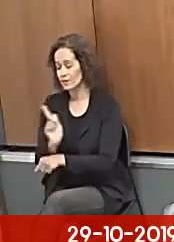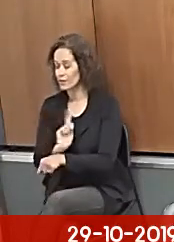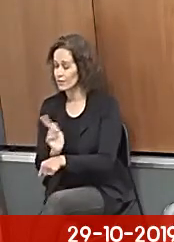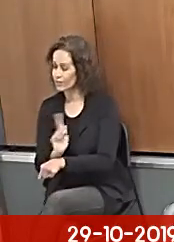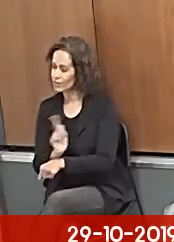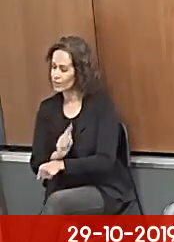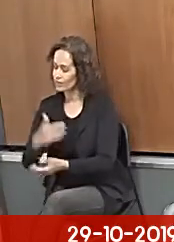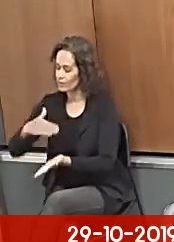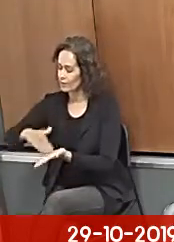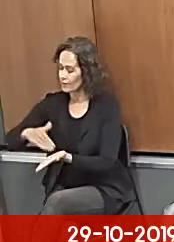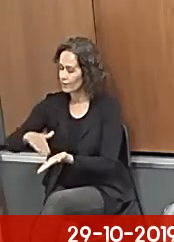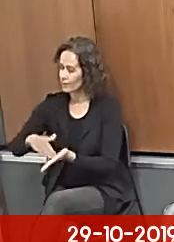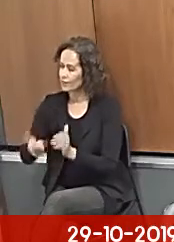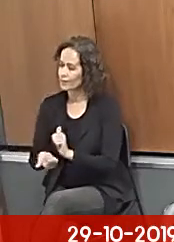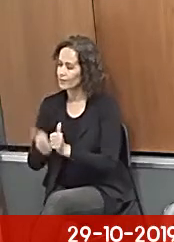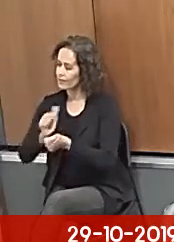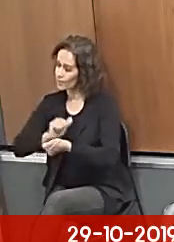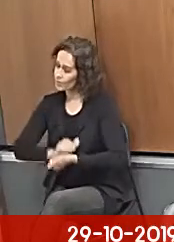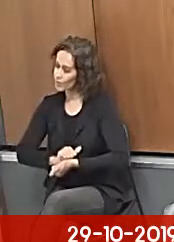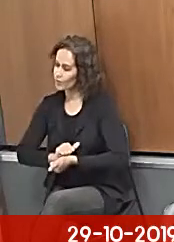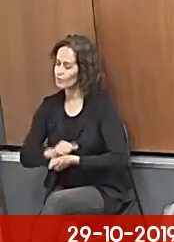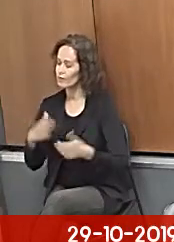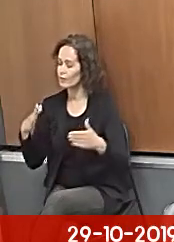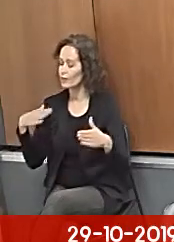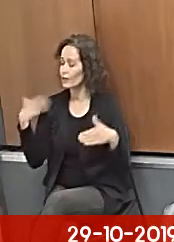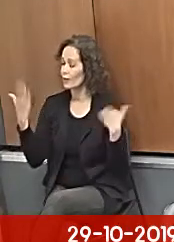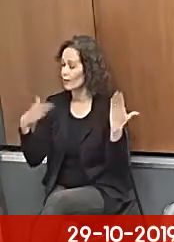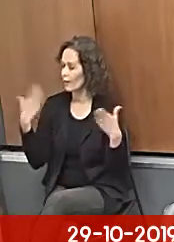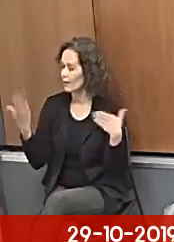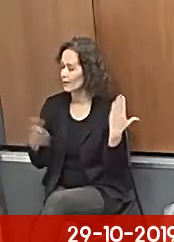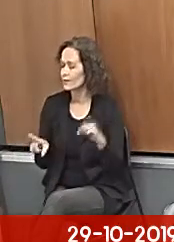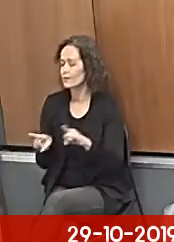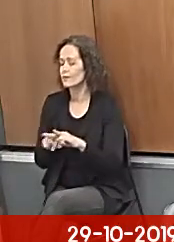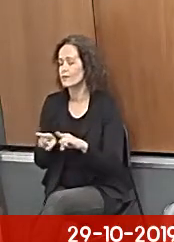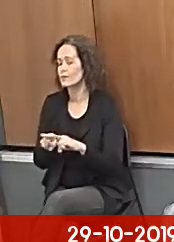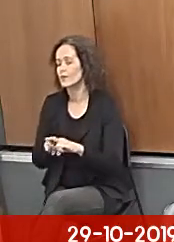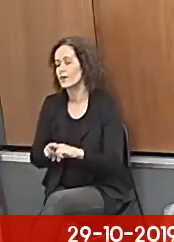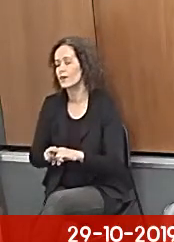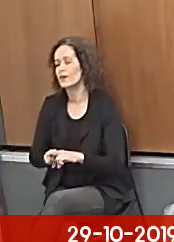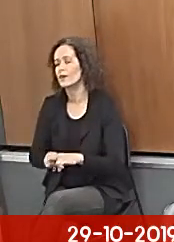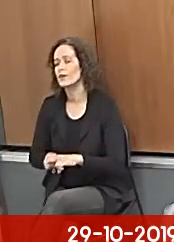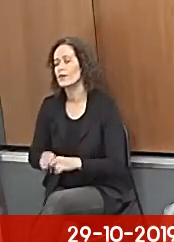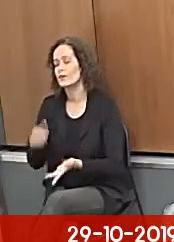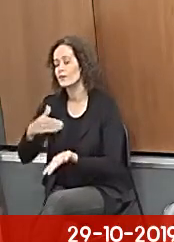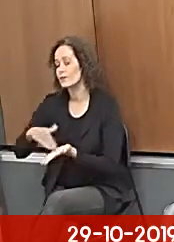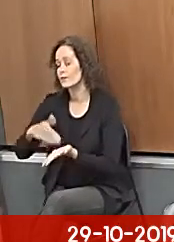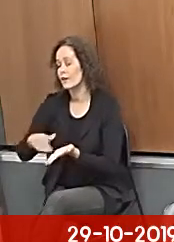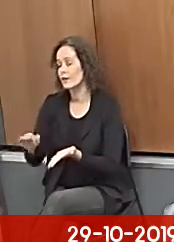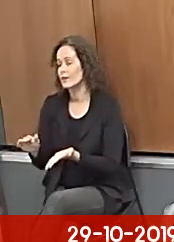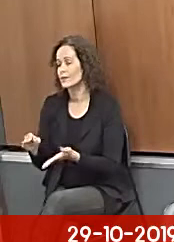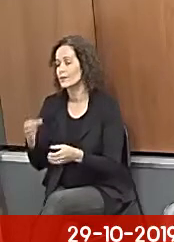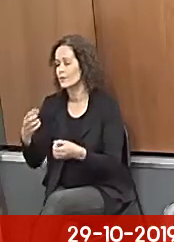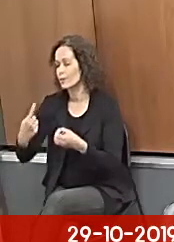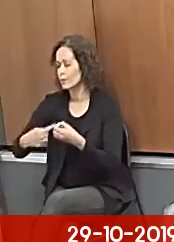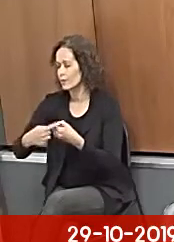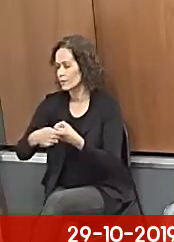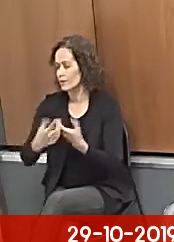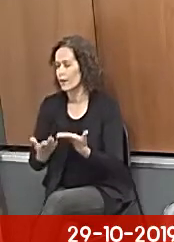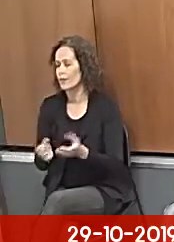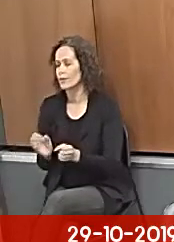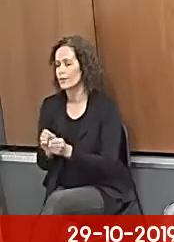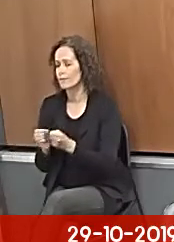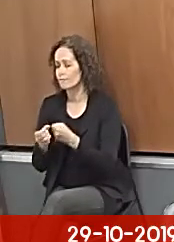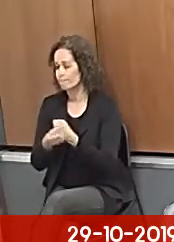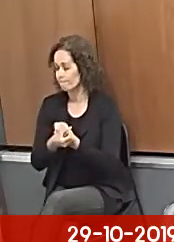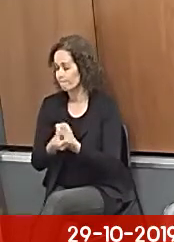Secretaria Municipal de Esporte e Lazer, representando também Alberto Furtado, junto com o secretário municipal. Com a palavra, a nossa prefeitura